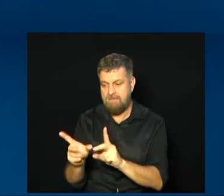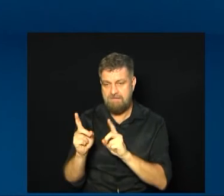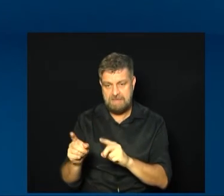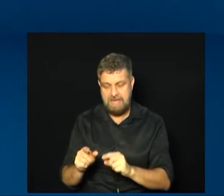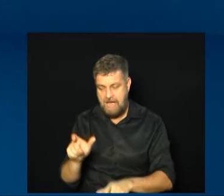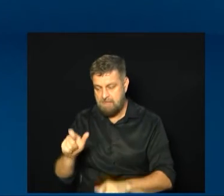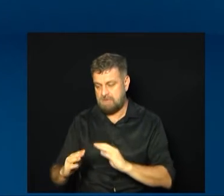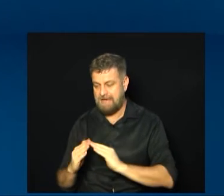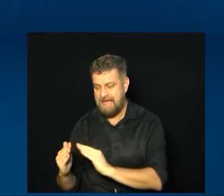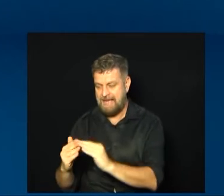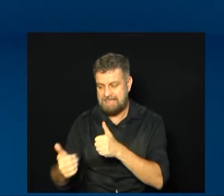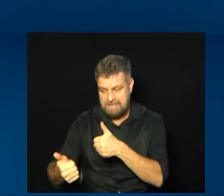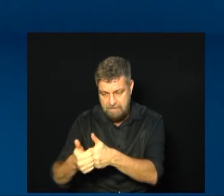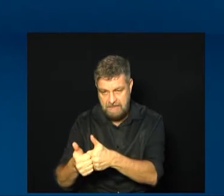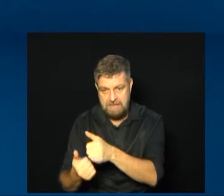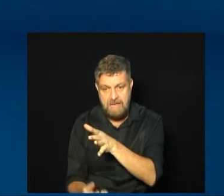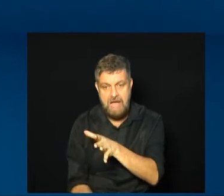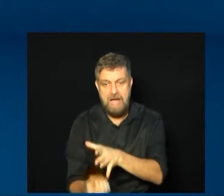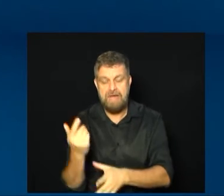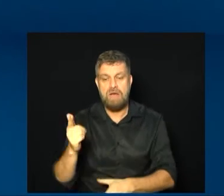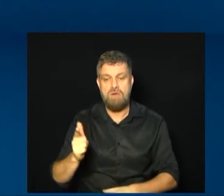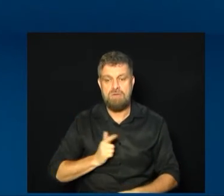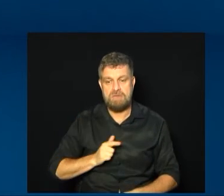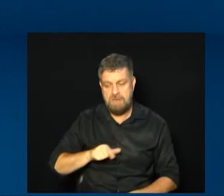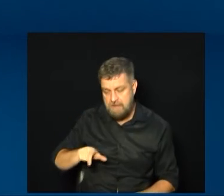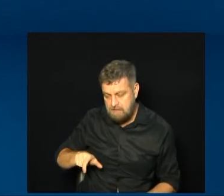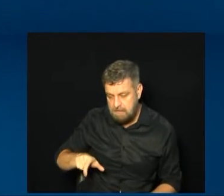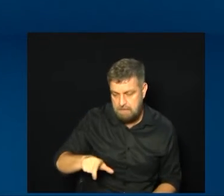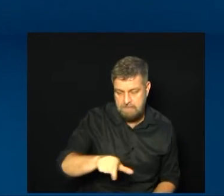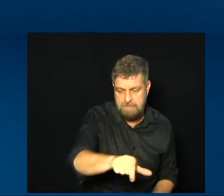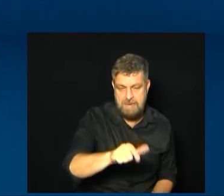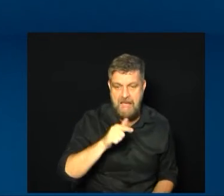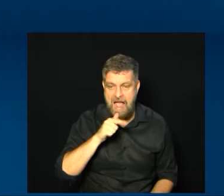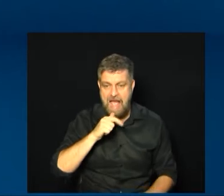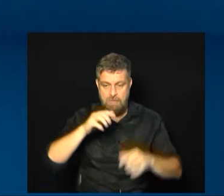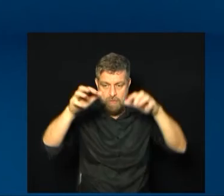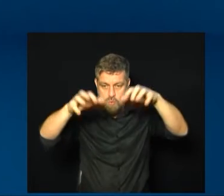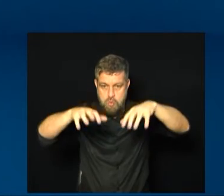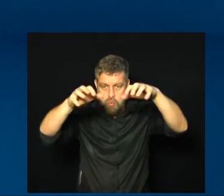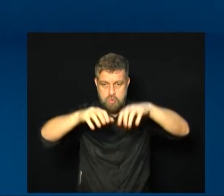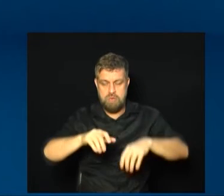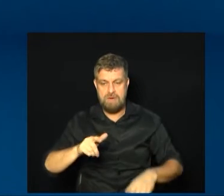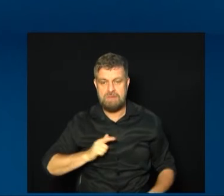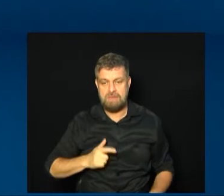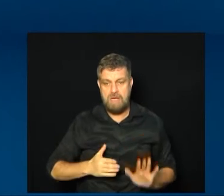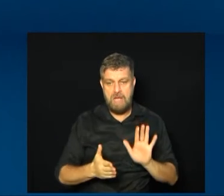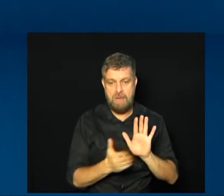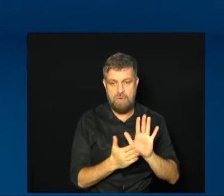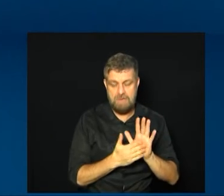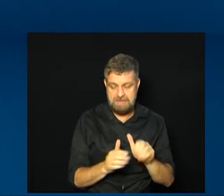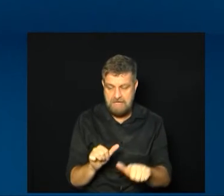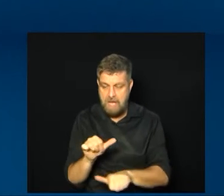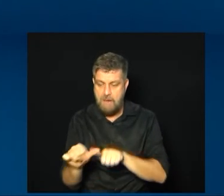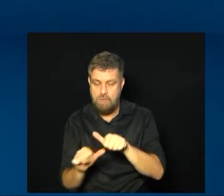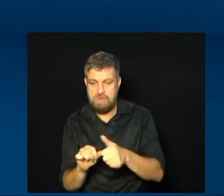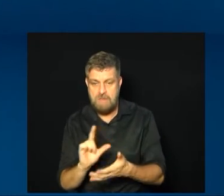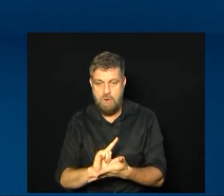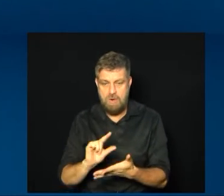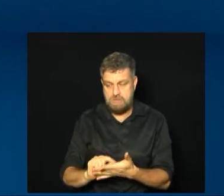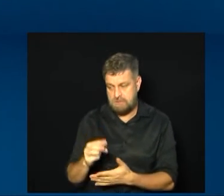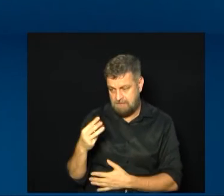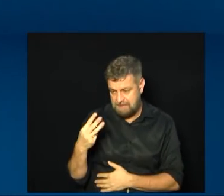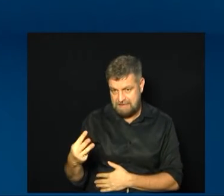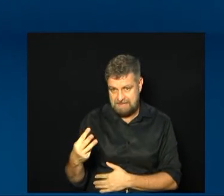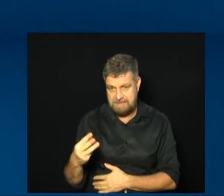proprietários lendeiros e instituiu a servidão de vielas de águas pluviais. A propositura vai alterar o artigo 3º